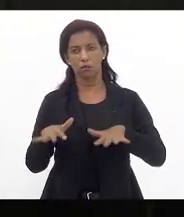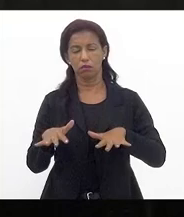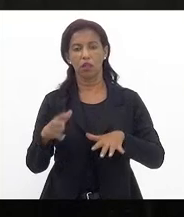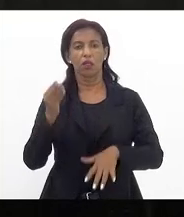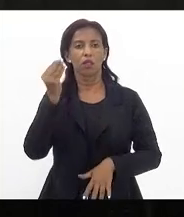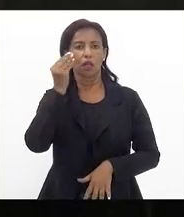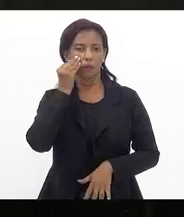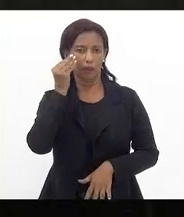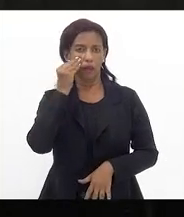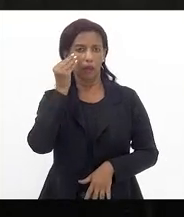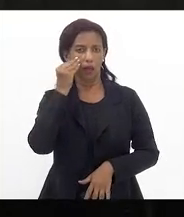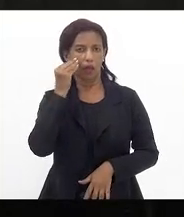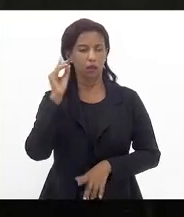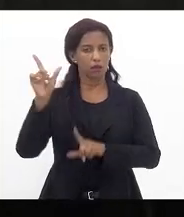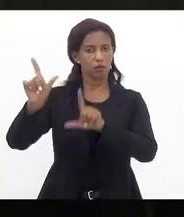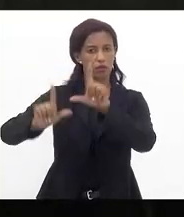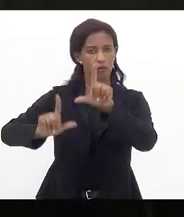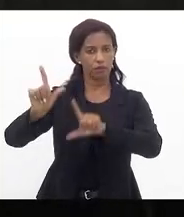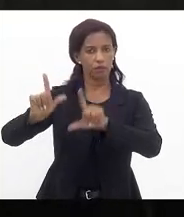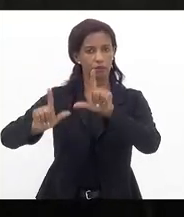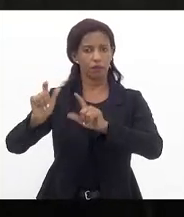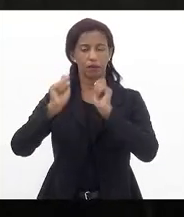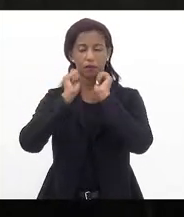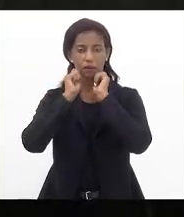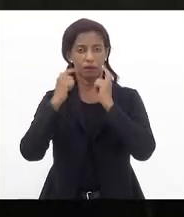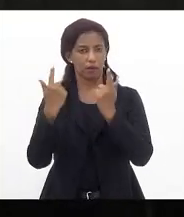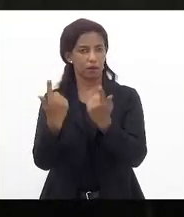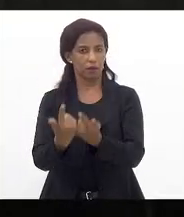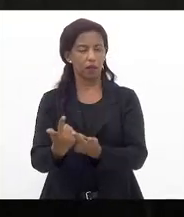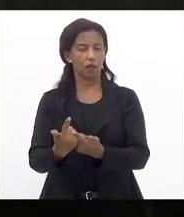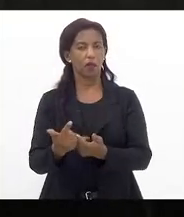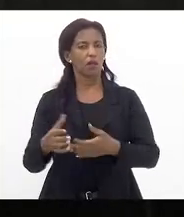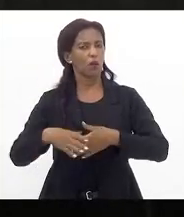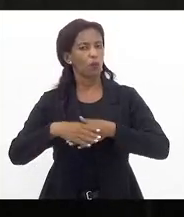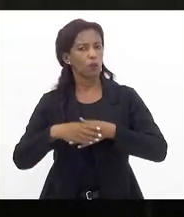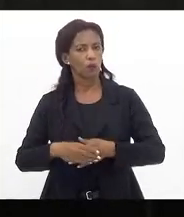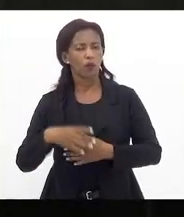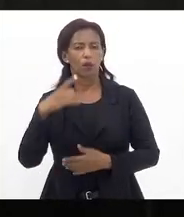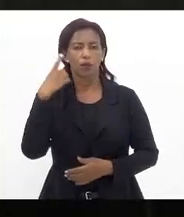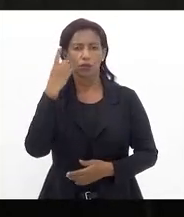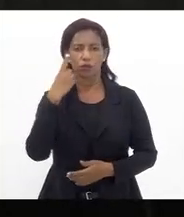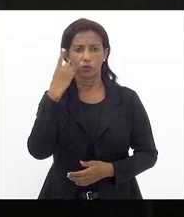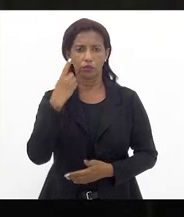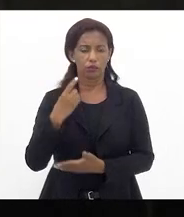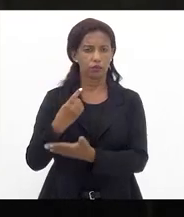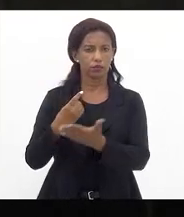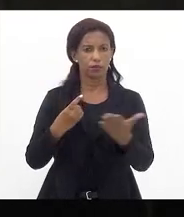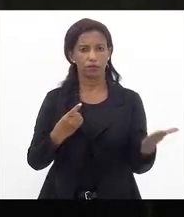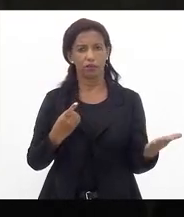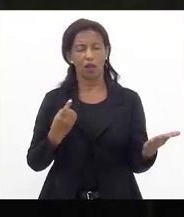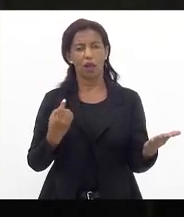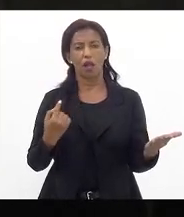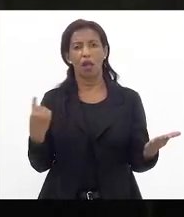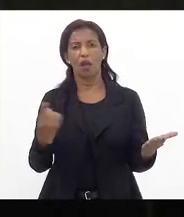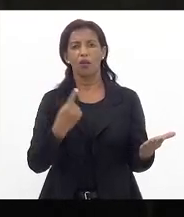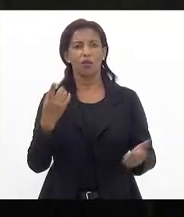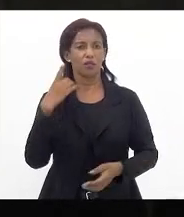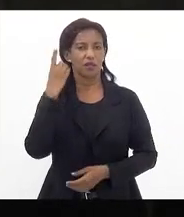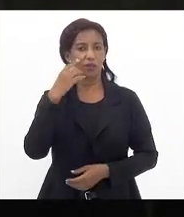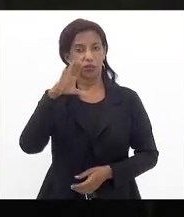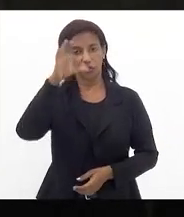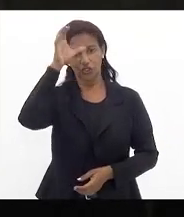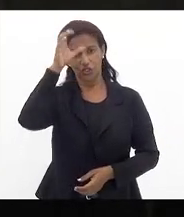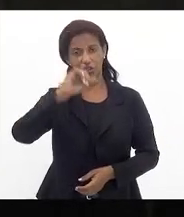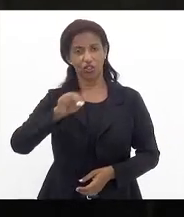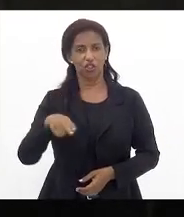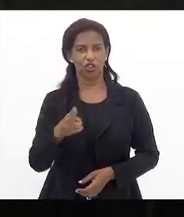nos assistem pela TV LERJ. Quero saudar os deputados presentes e a nossa queridíssima deputada Tia